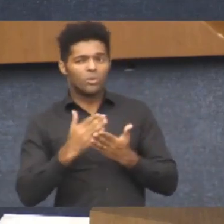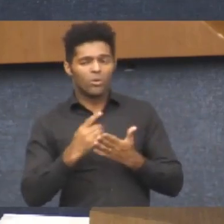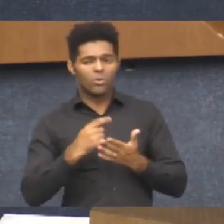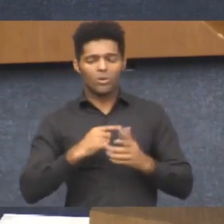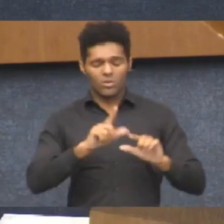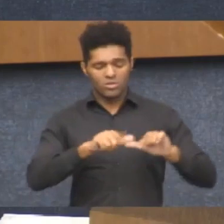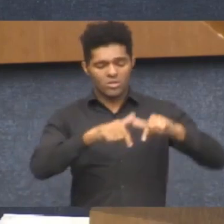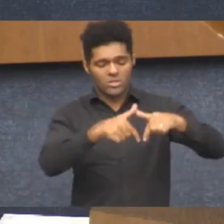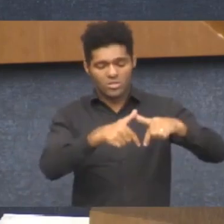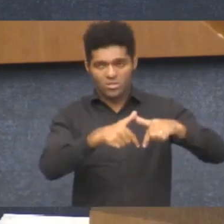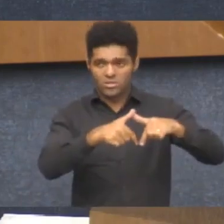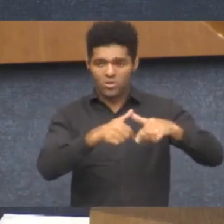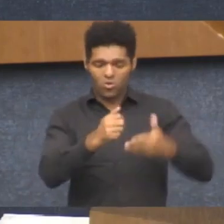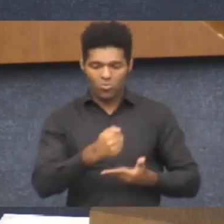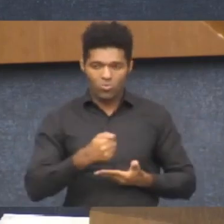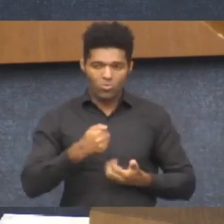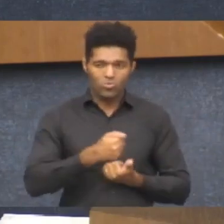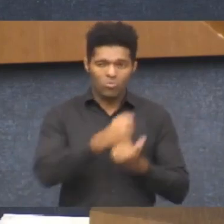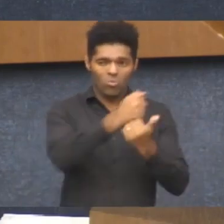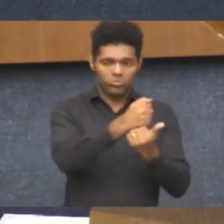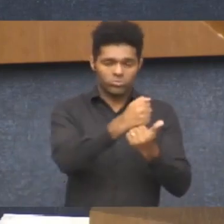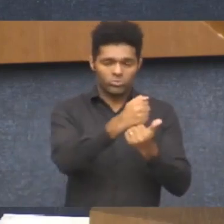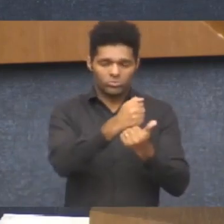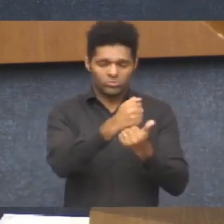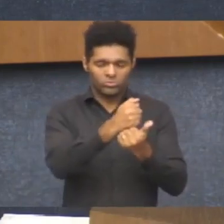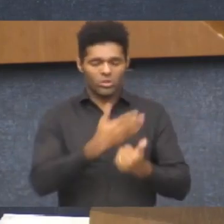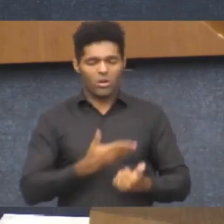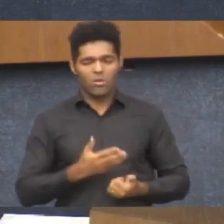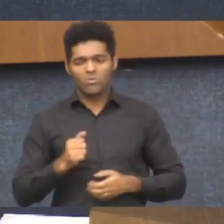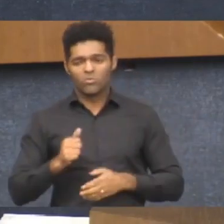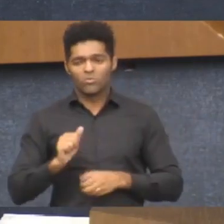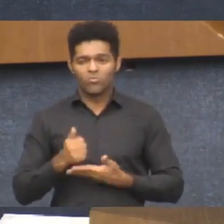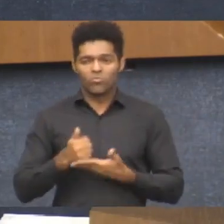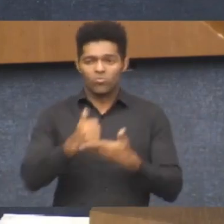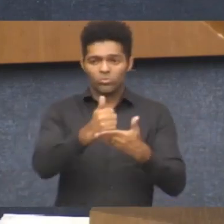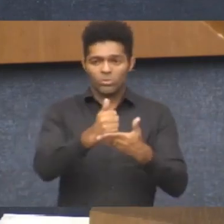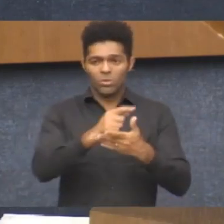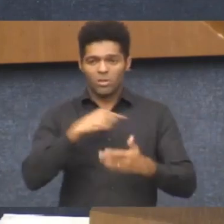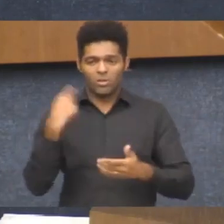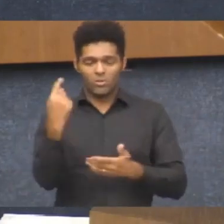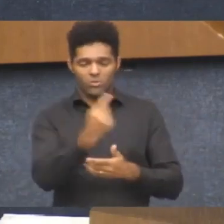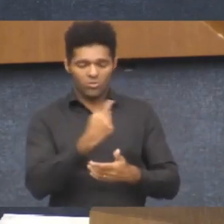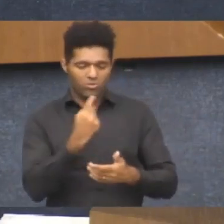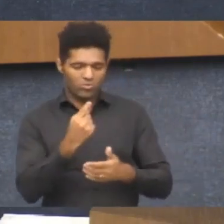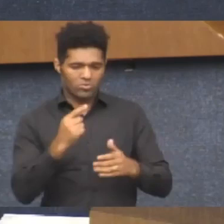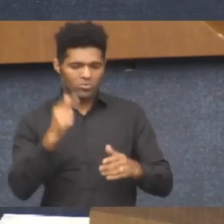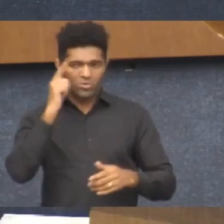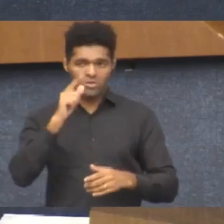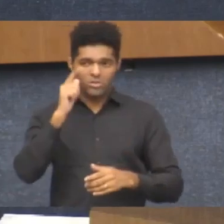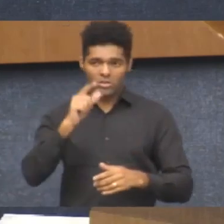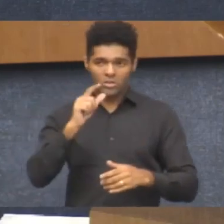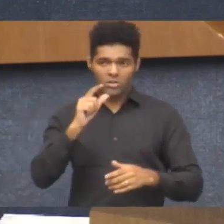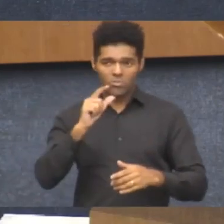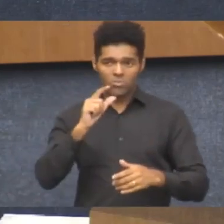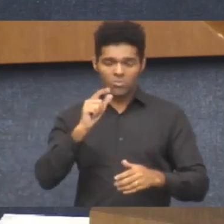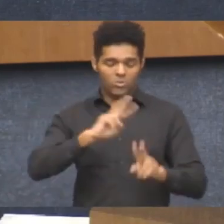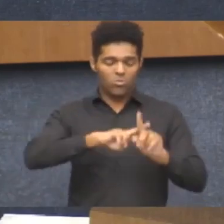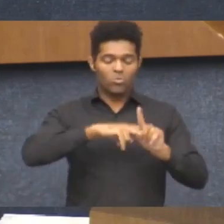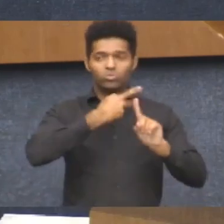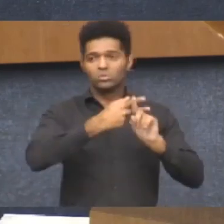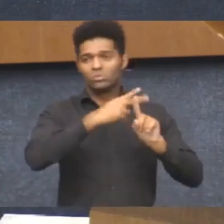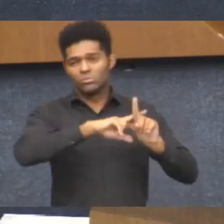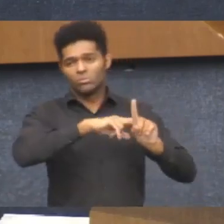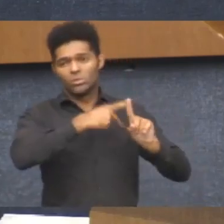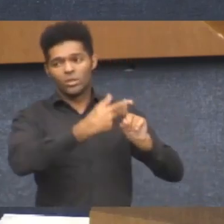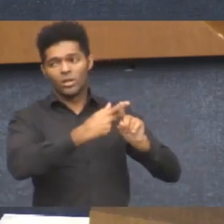que a gente dá suporte uns para os outros para a gente multiplicar isso aqui? Para, numa próxima homenagem, a gente